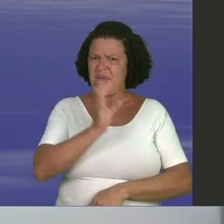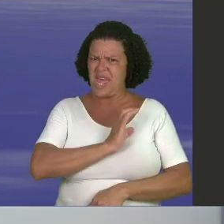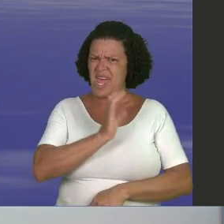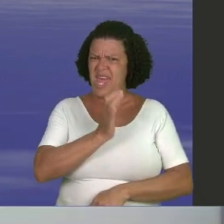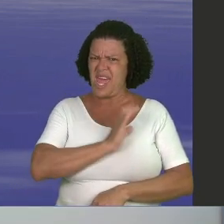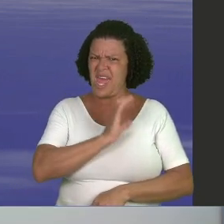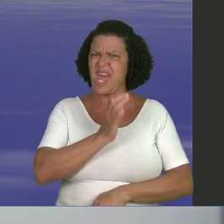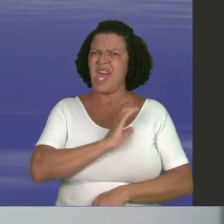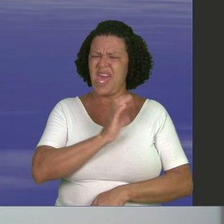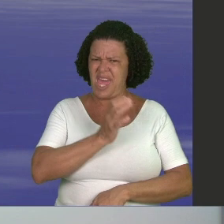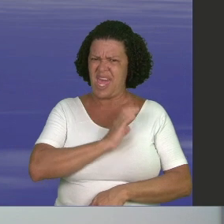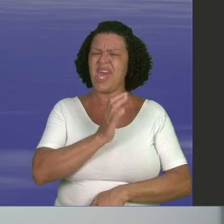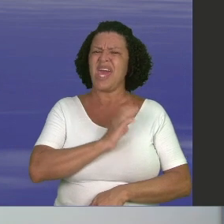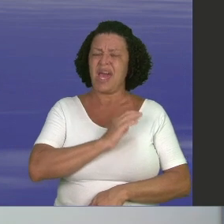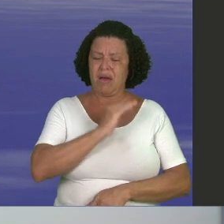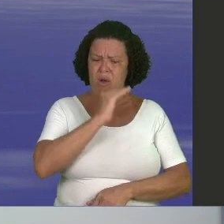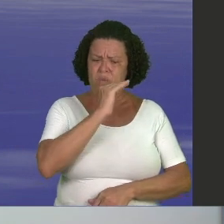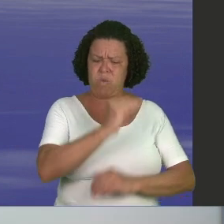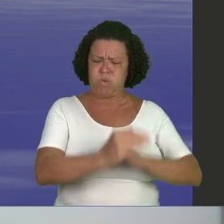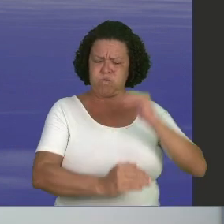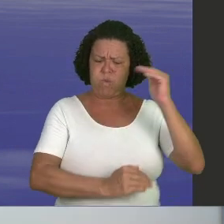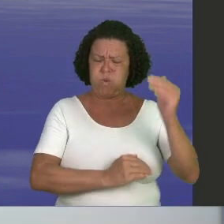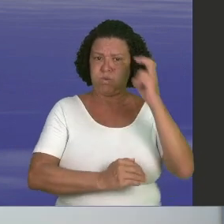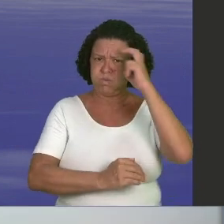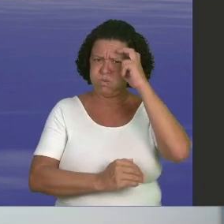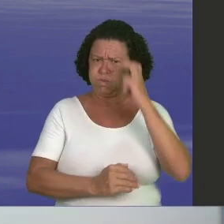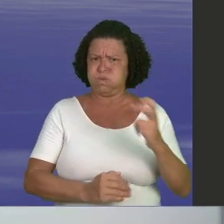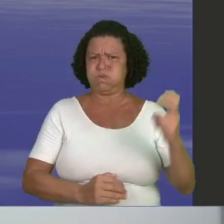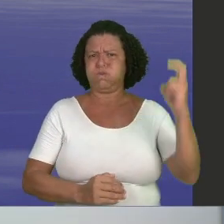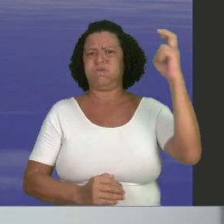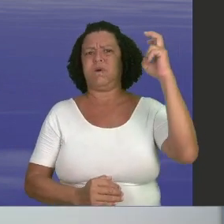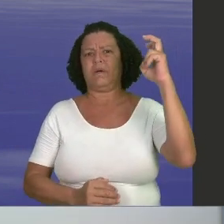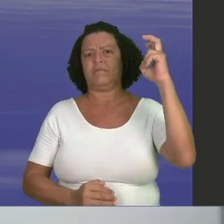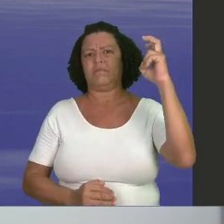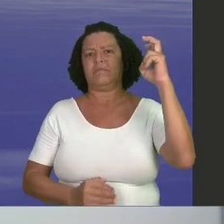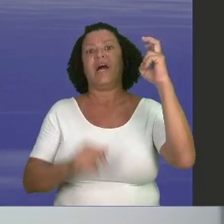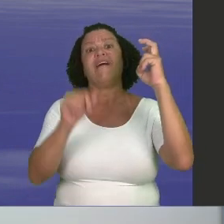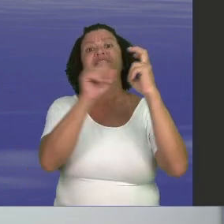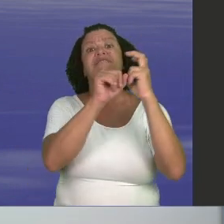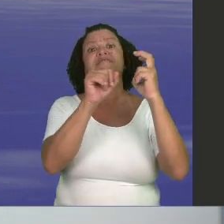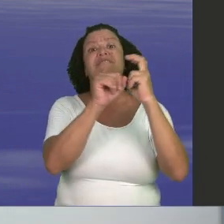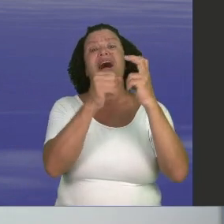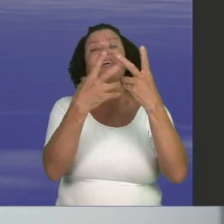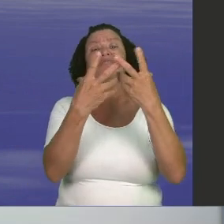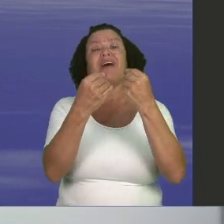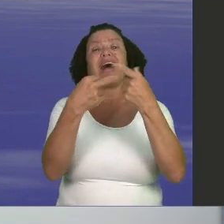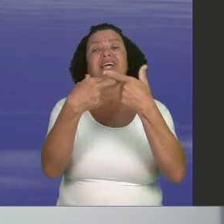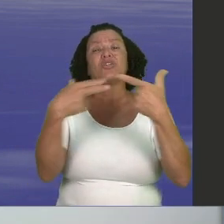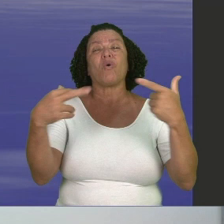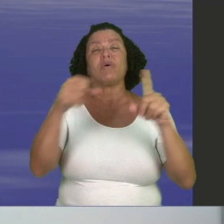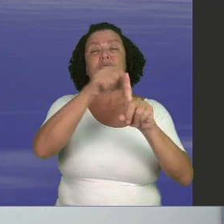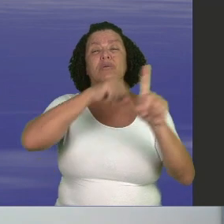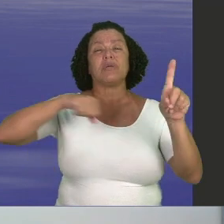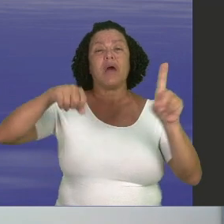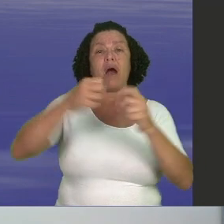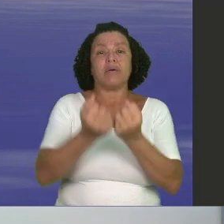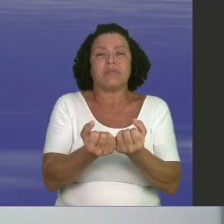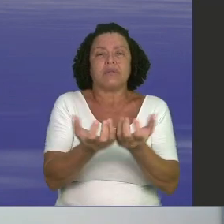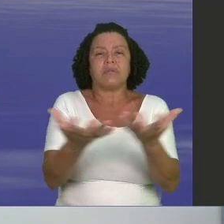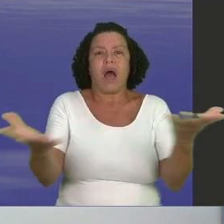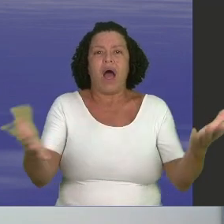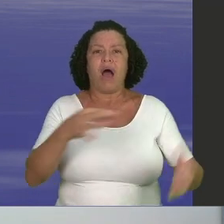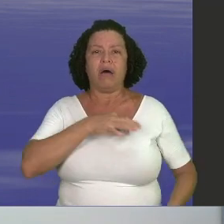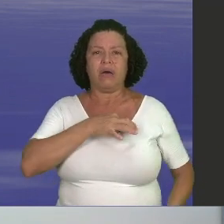se desenvolve intelectualmente, que faz grandes trabalhos sociais, grandes trabalhos